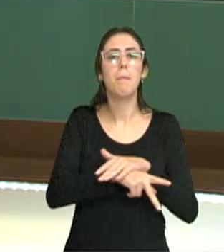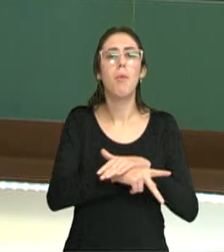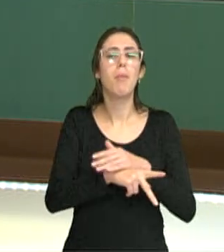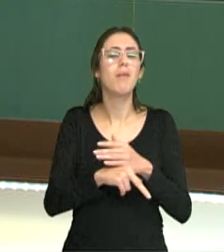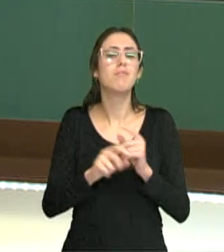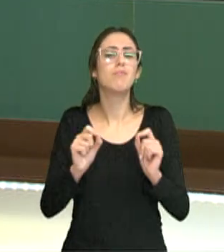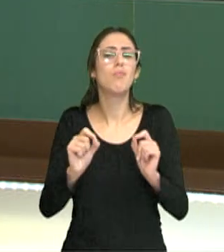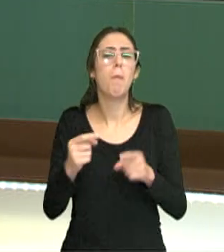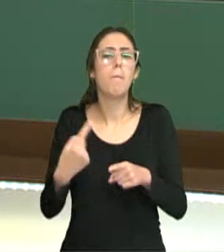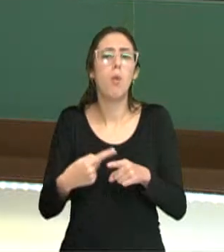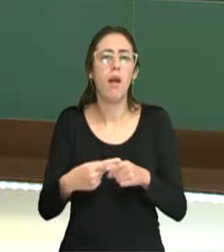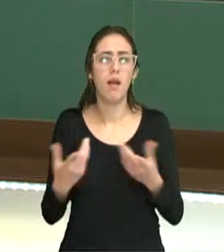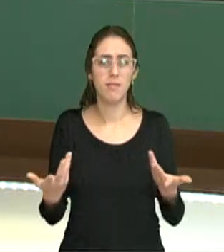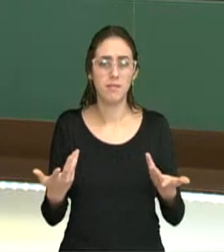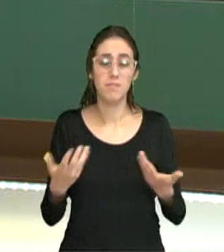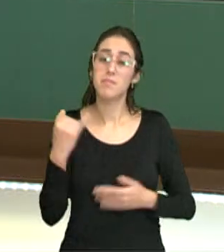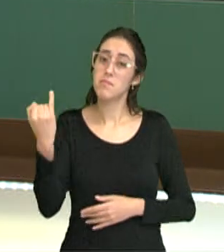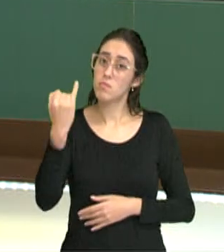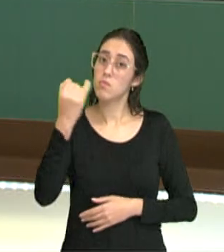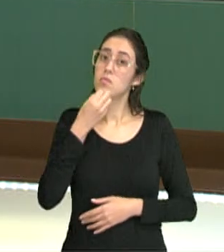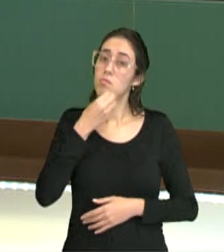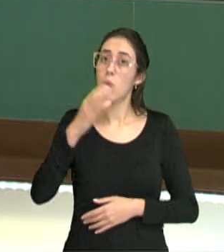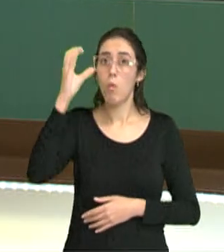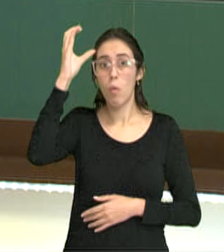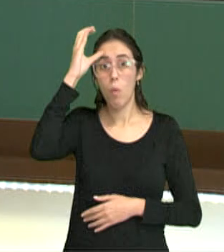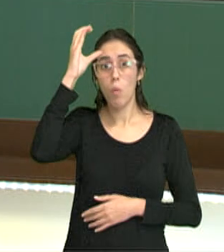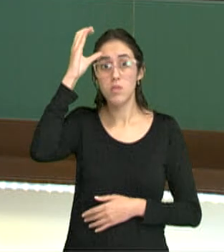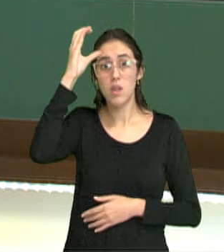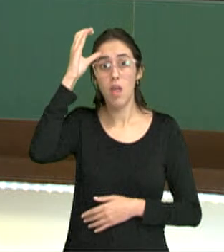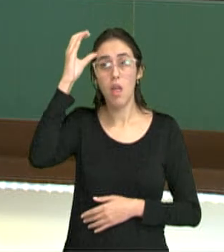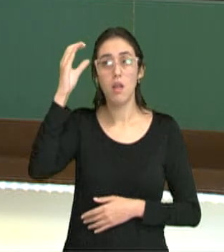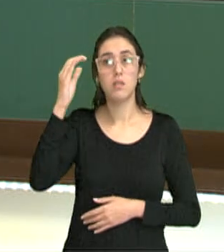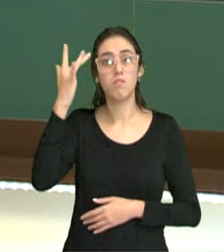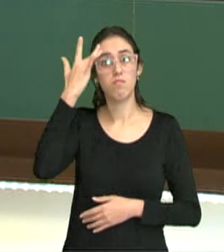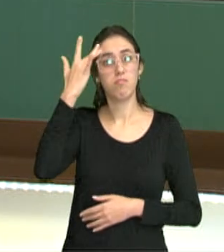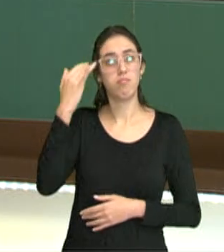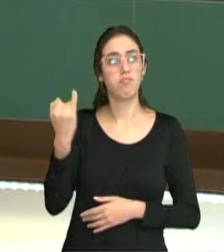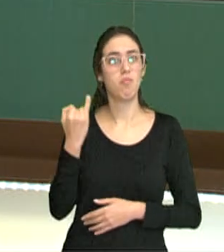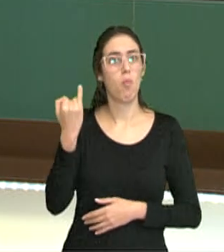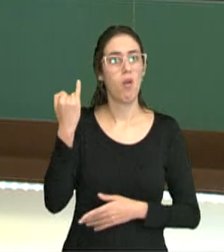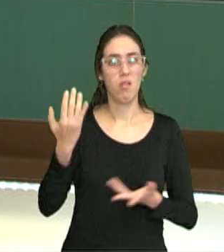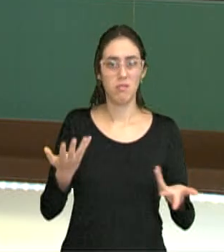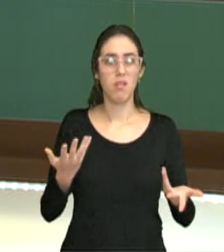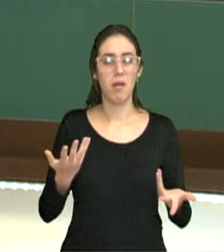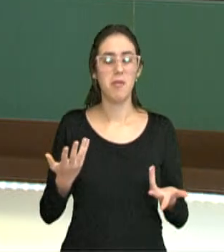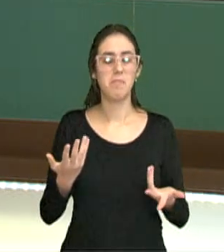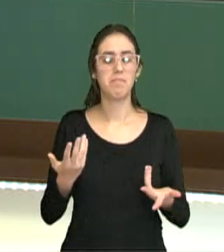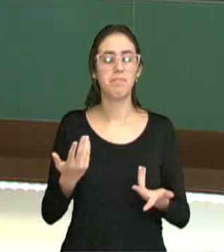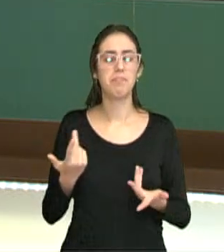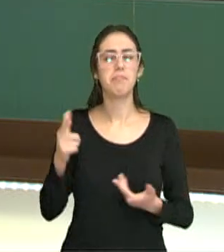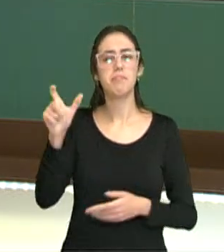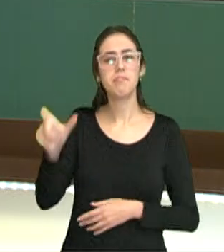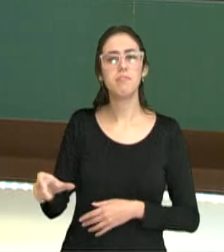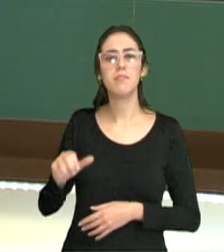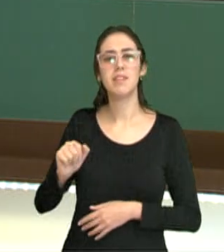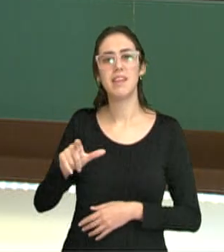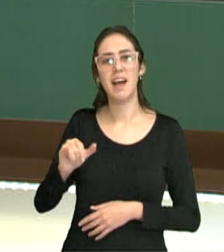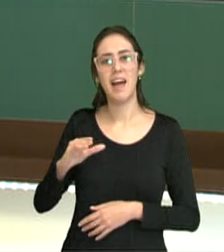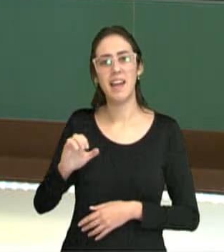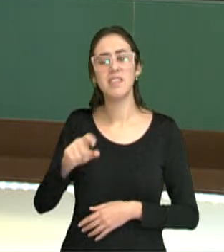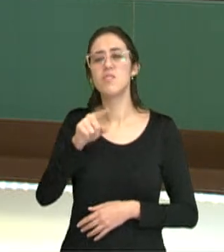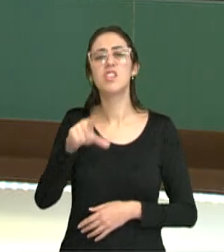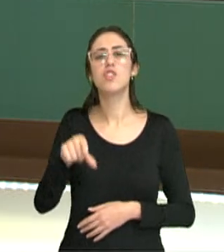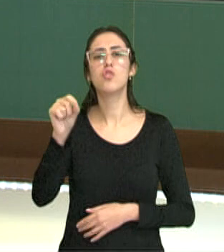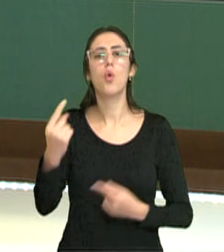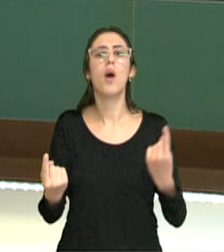vai começar a ter uma educação financeira melhor. Qual dessas opções de Alice, qual você escolheria e